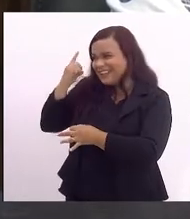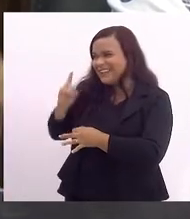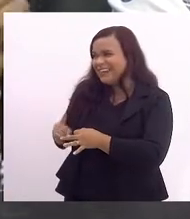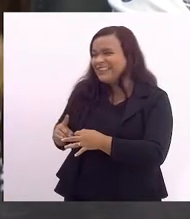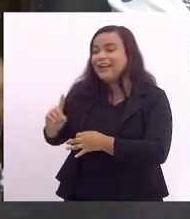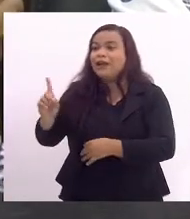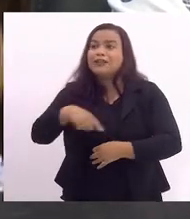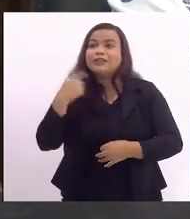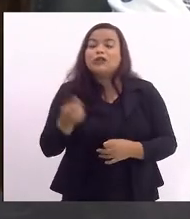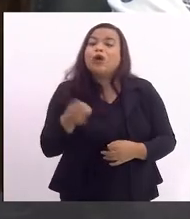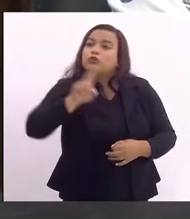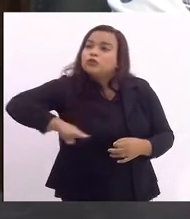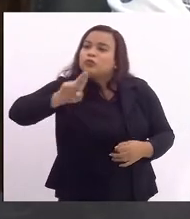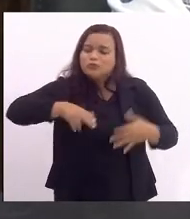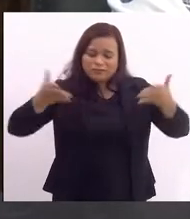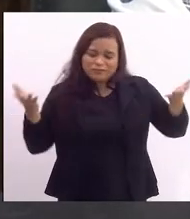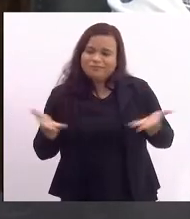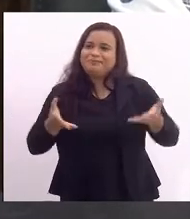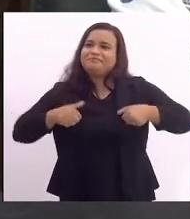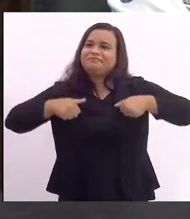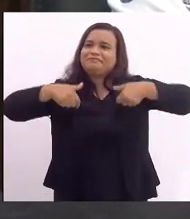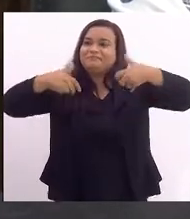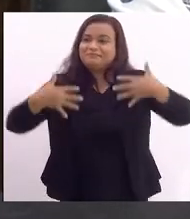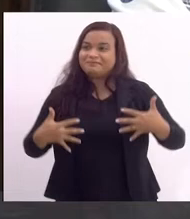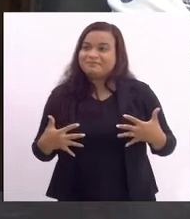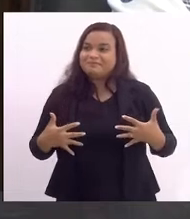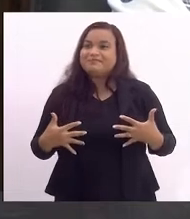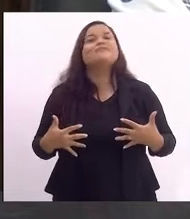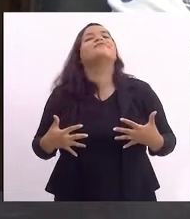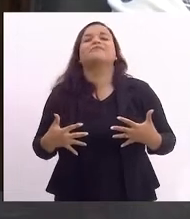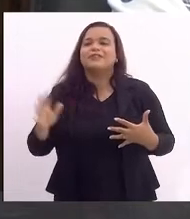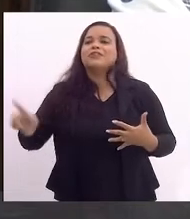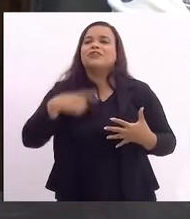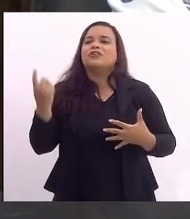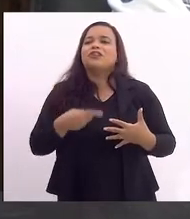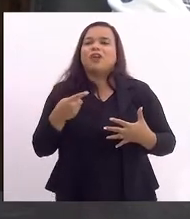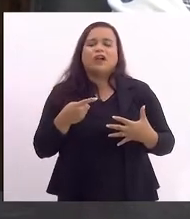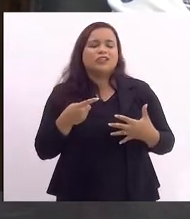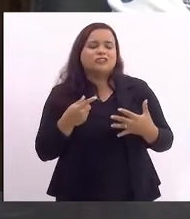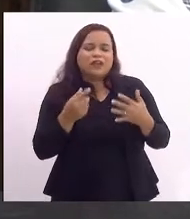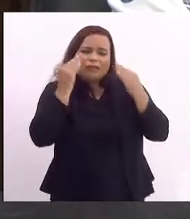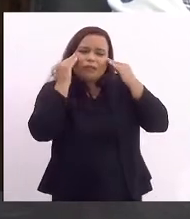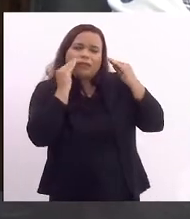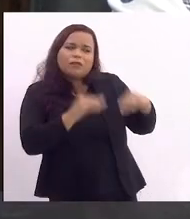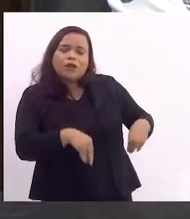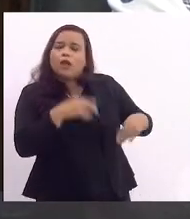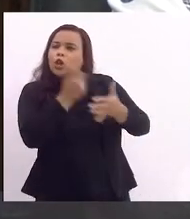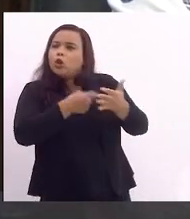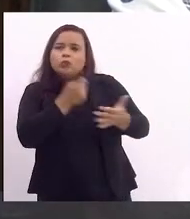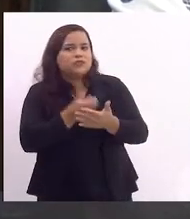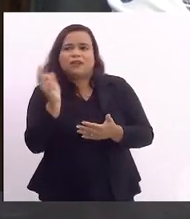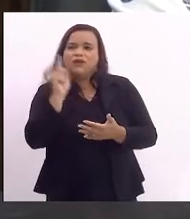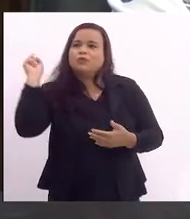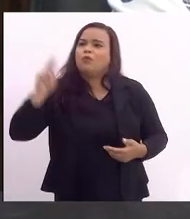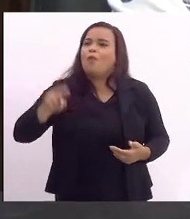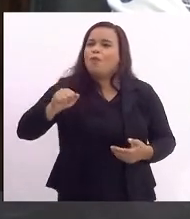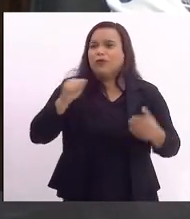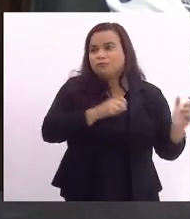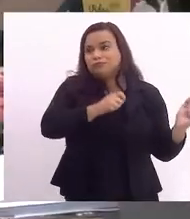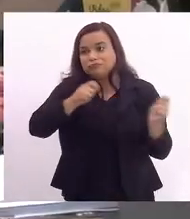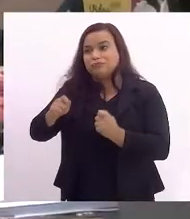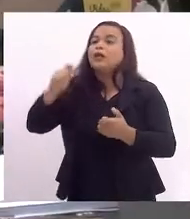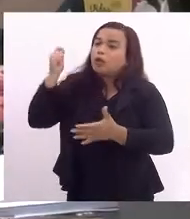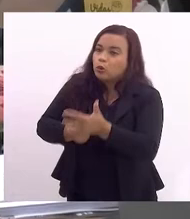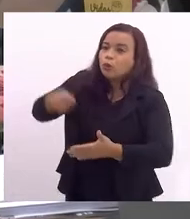tem usado esses espaços aqui para dizer que a gente não vai abrir mão dessa luta pela liberdade plena para o nosso povo. É sobre